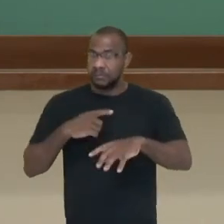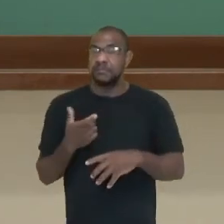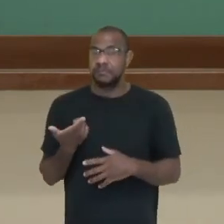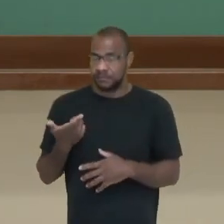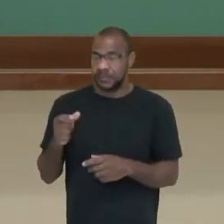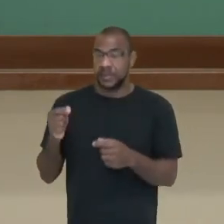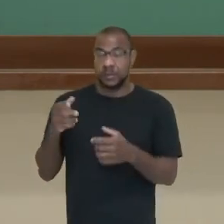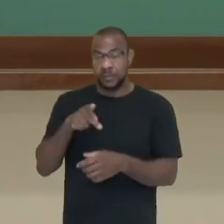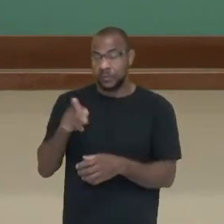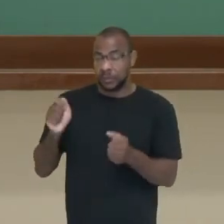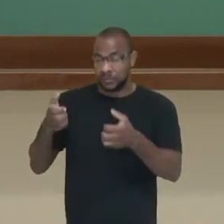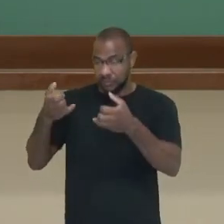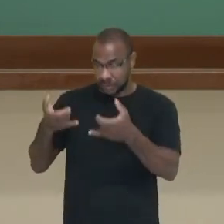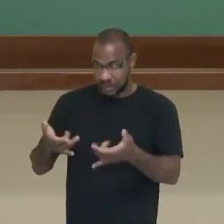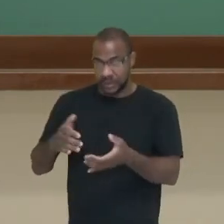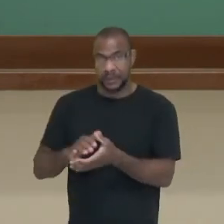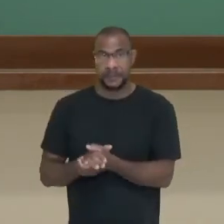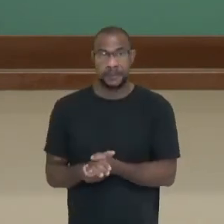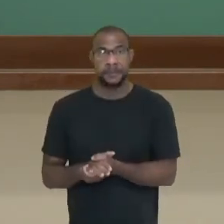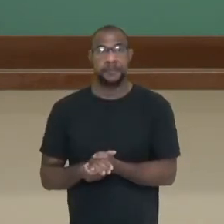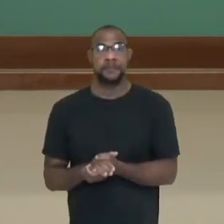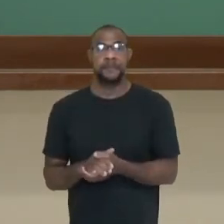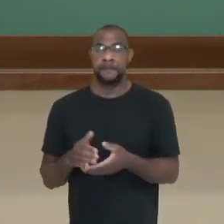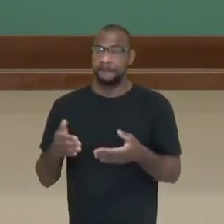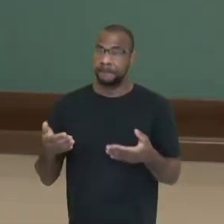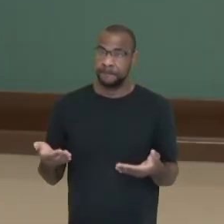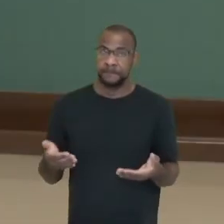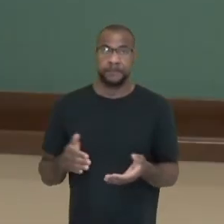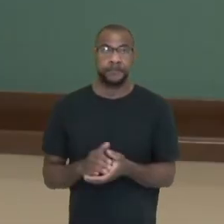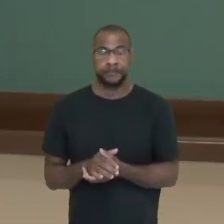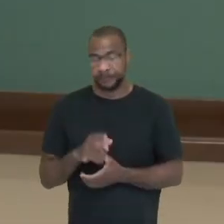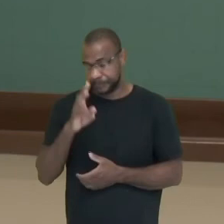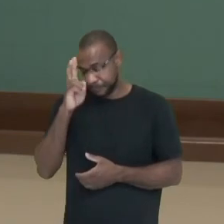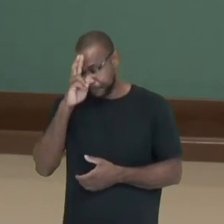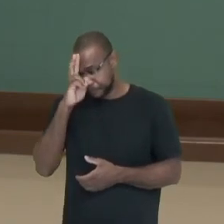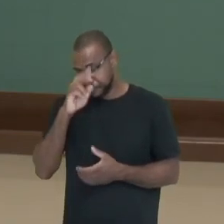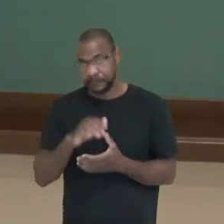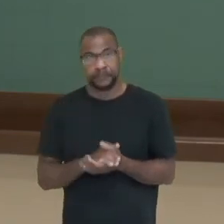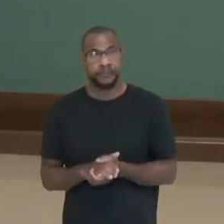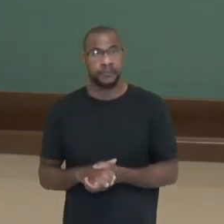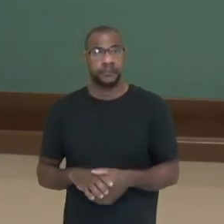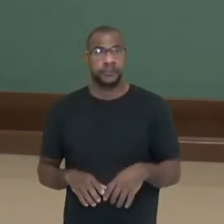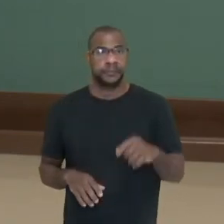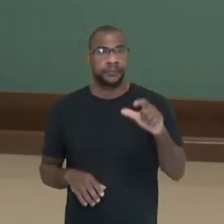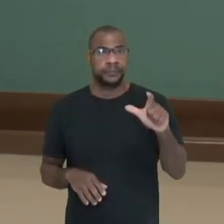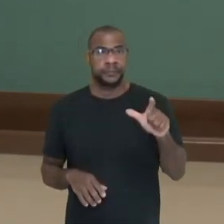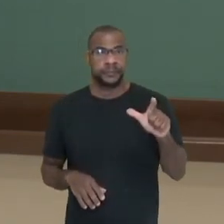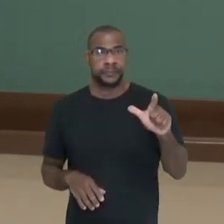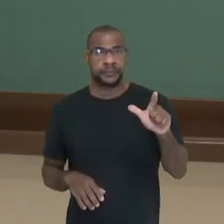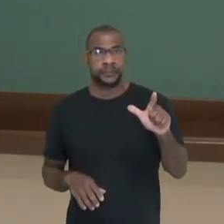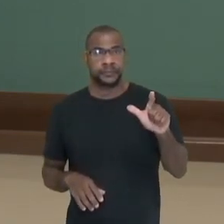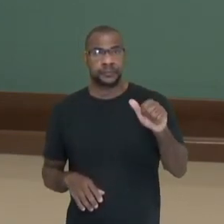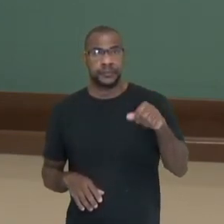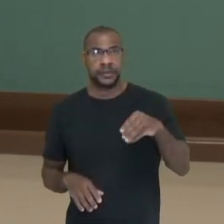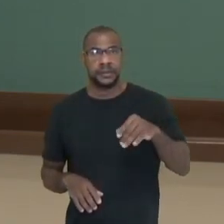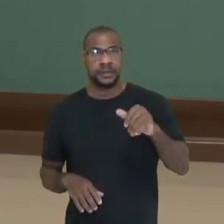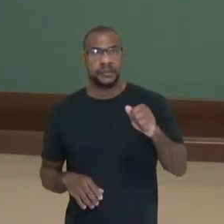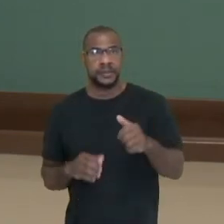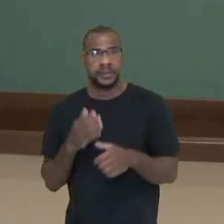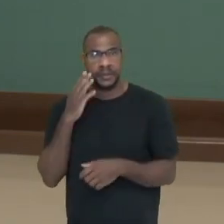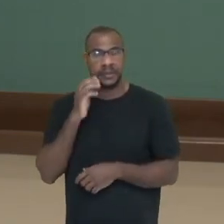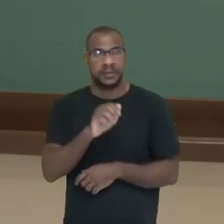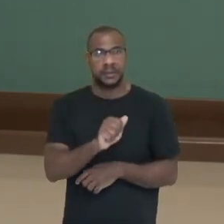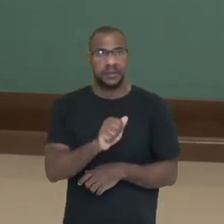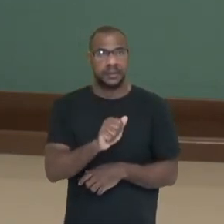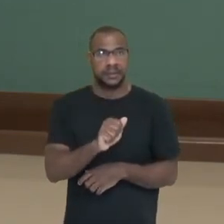com a matemática das ondas estacionárias. Lembre-se, o lambda é o comprimento de onda, o F é frequência, o V é